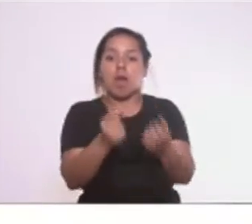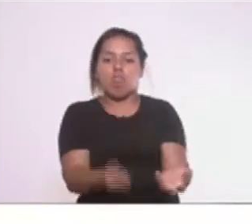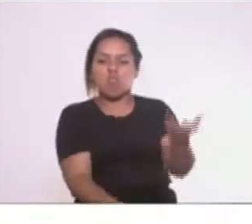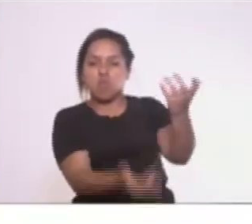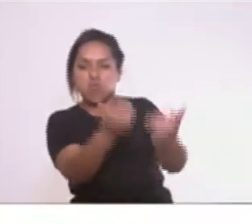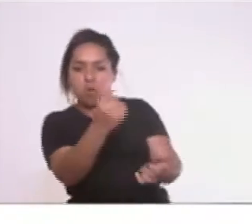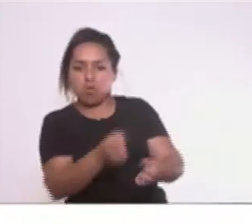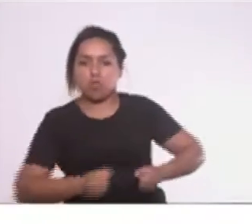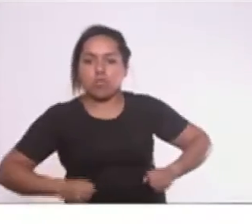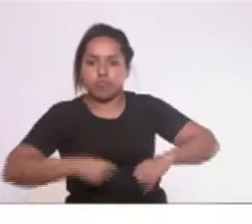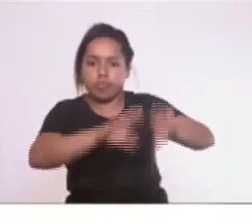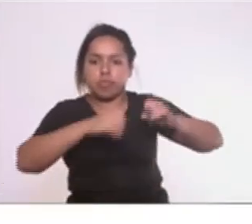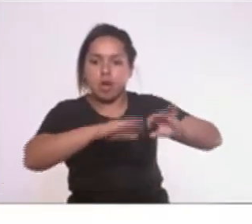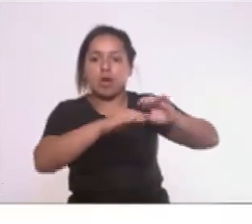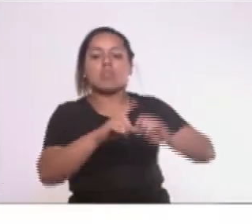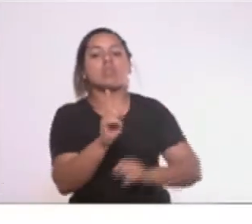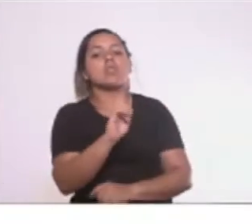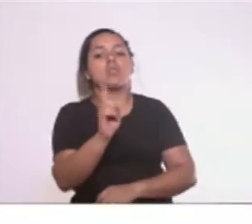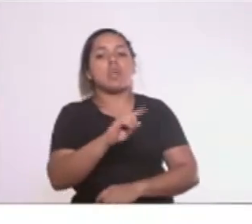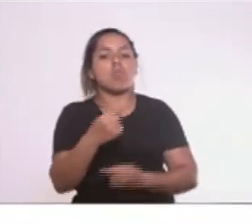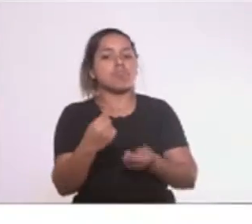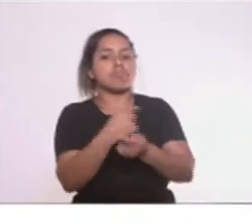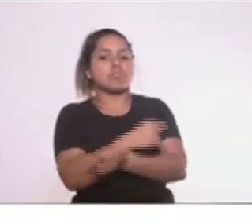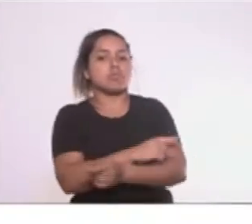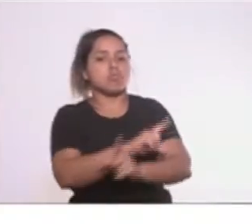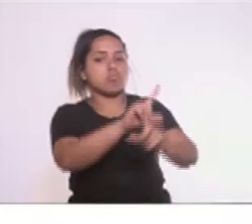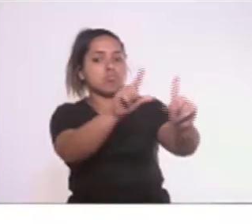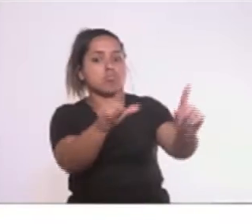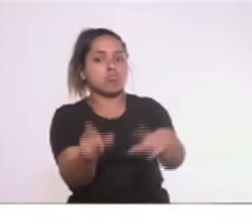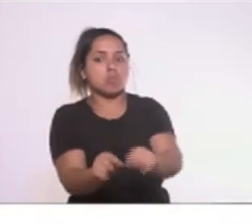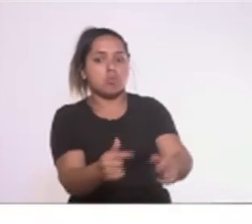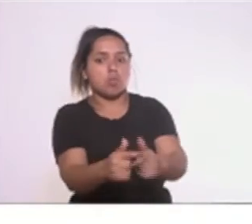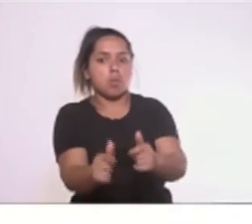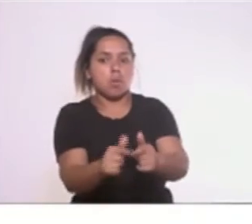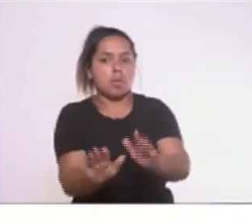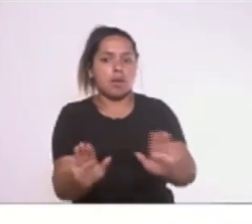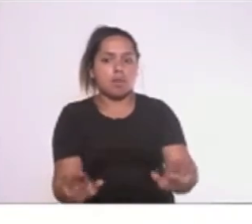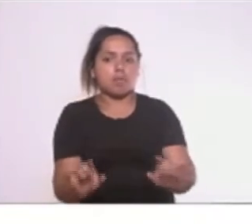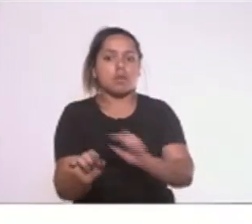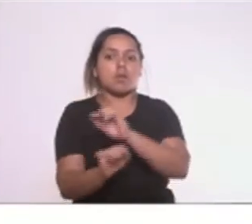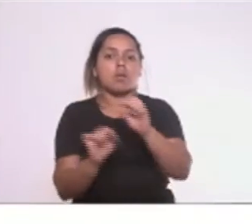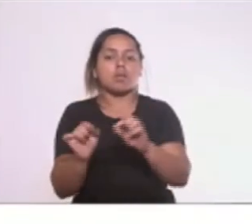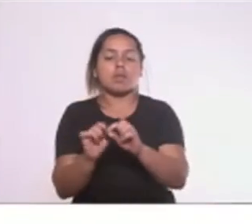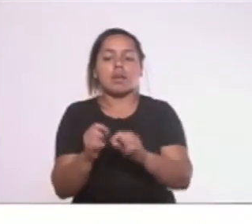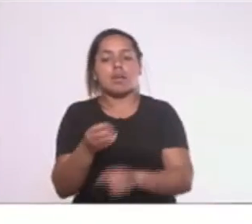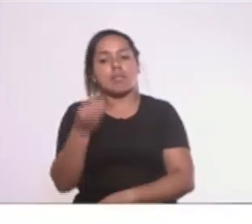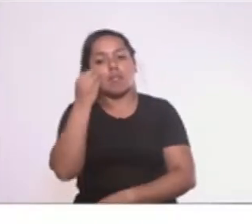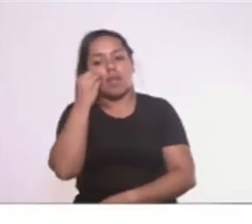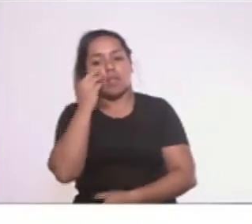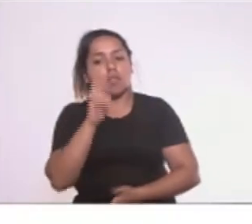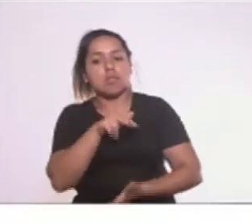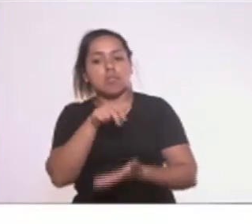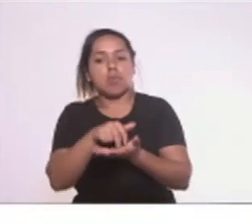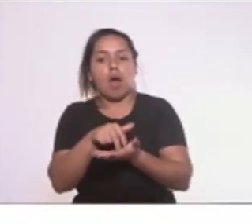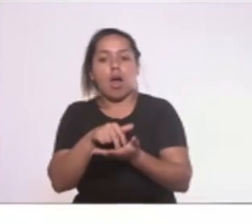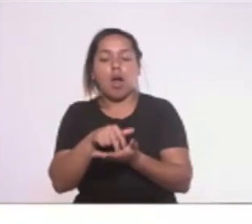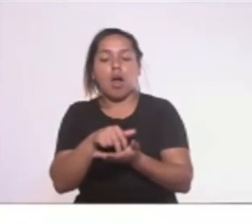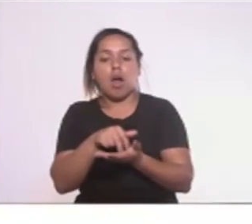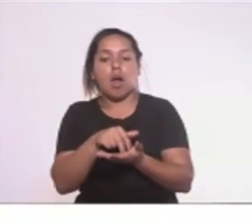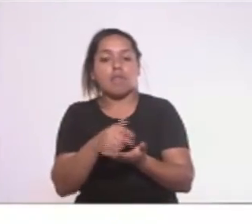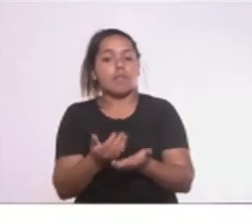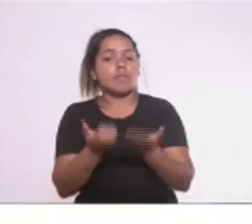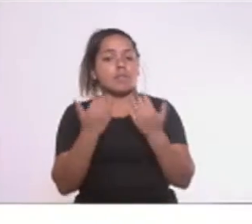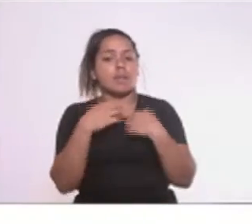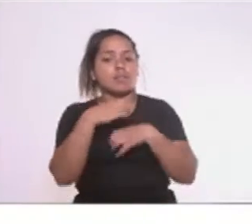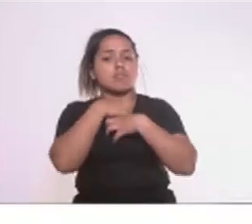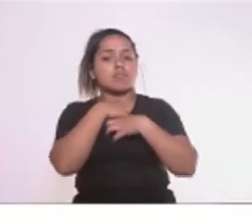ao contrário, ele se coloca tentando reafirmar sempre esse espírito dialógico. Isso é importante, André, que ainda